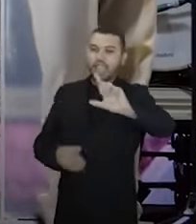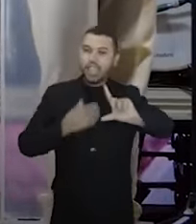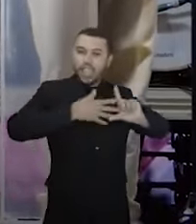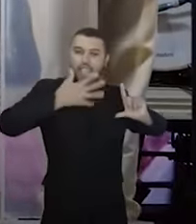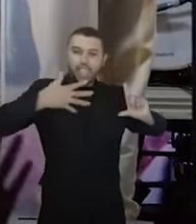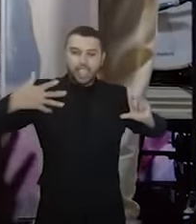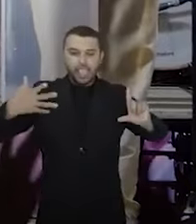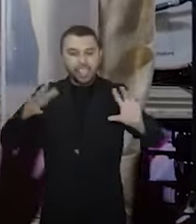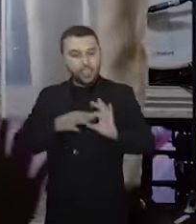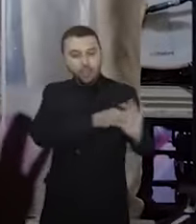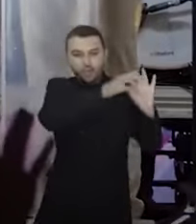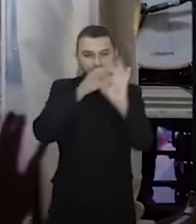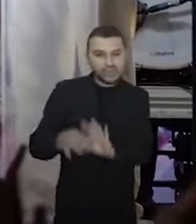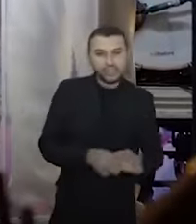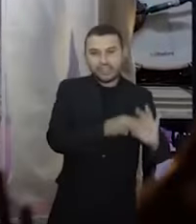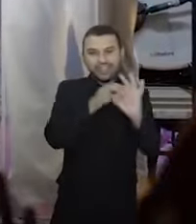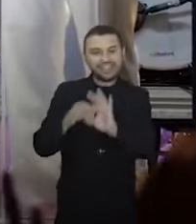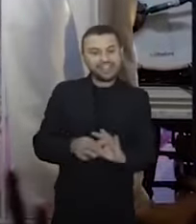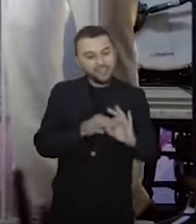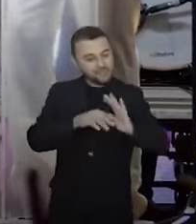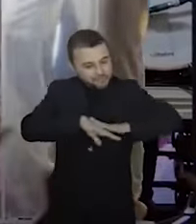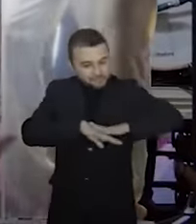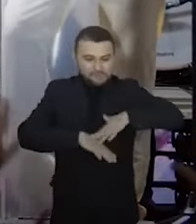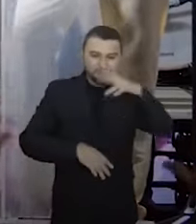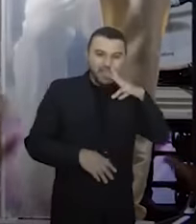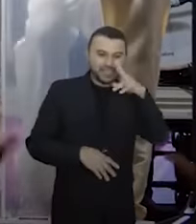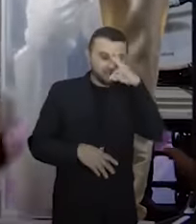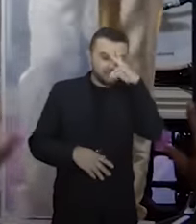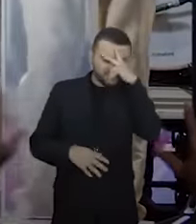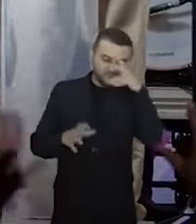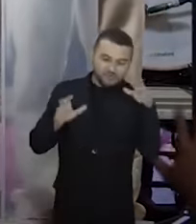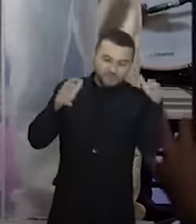LGBTQI e o a mais que aparecer.